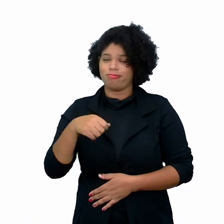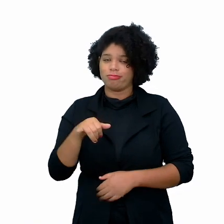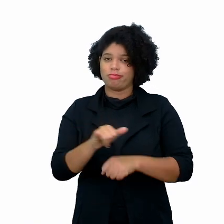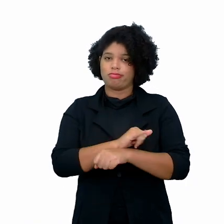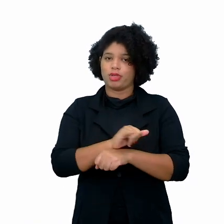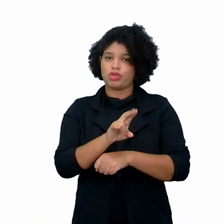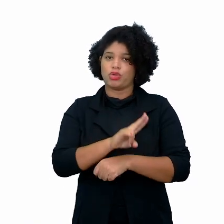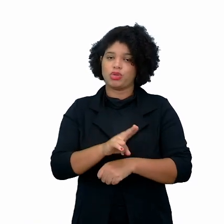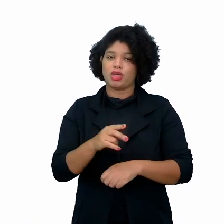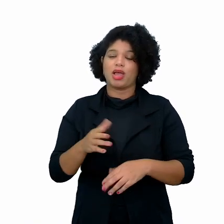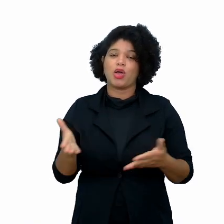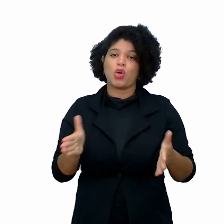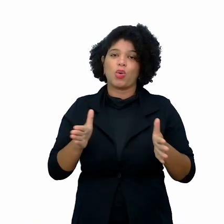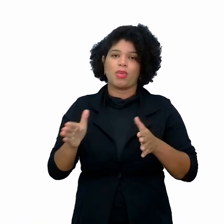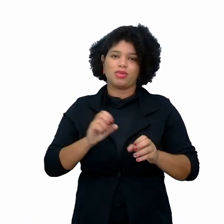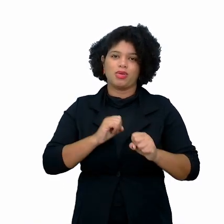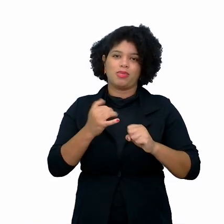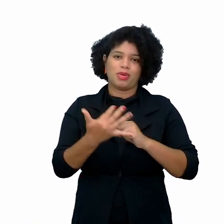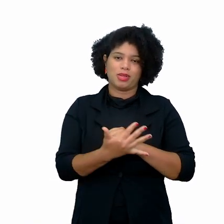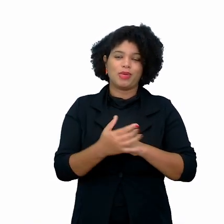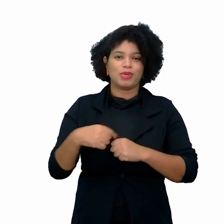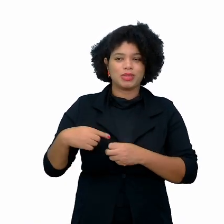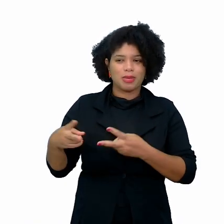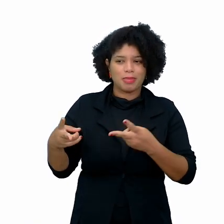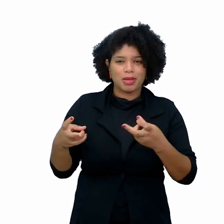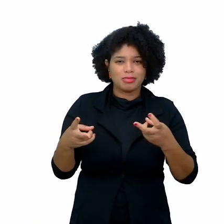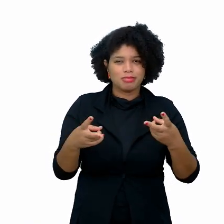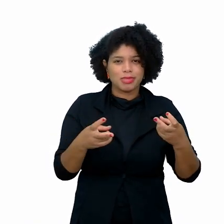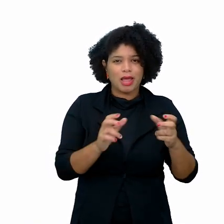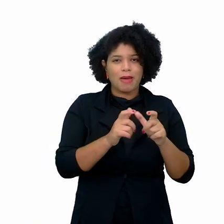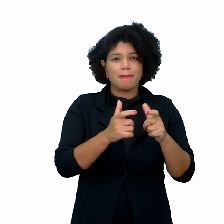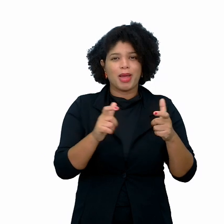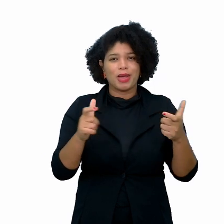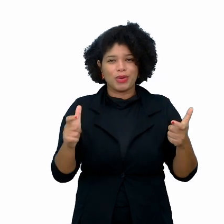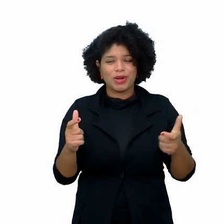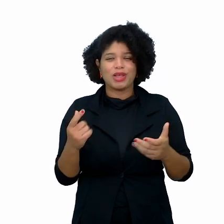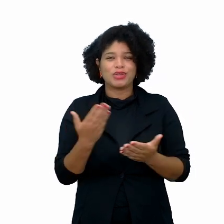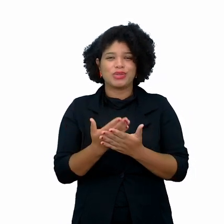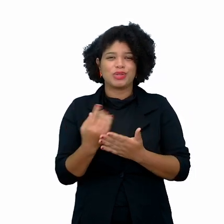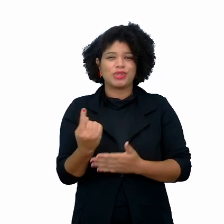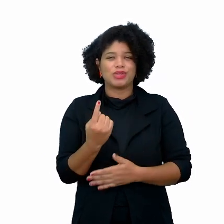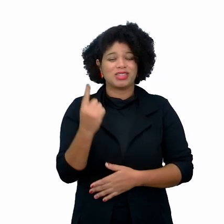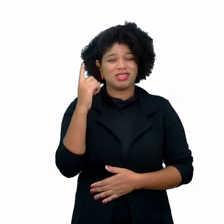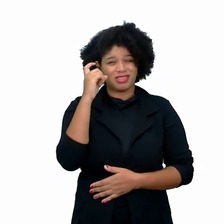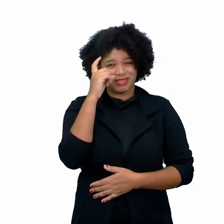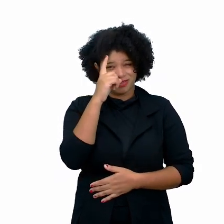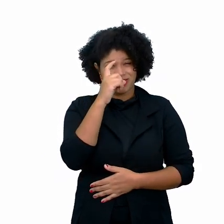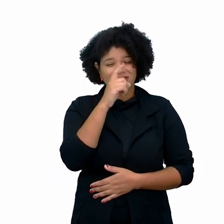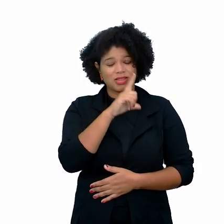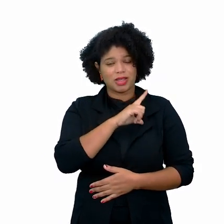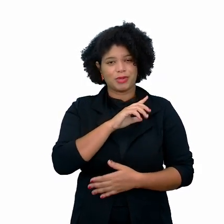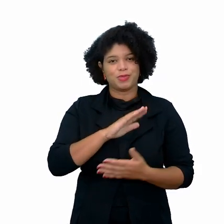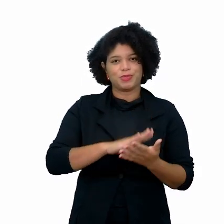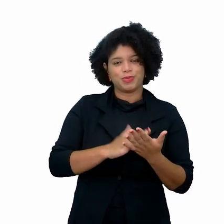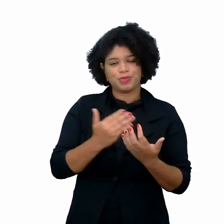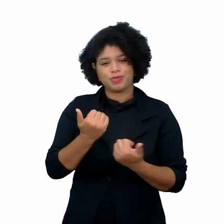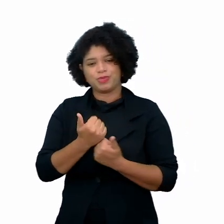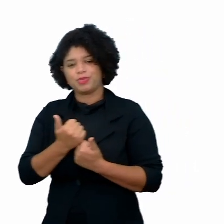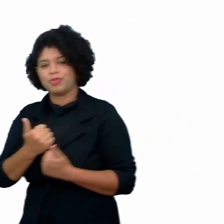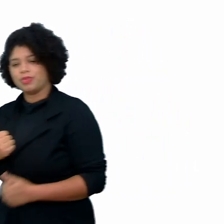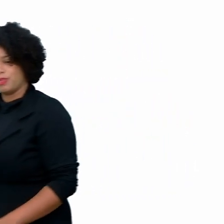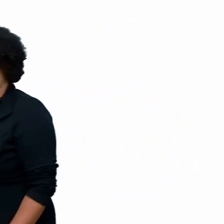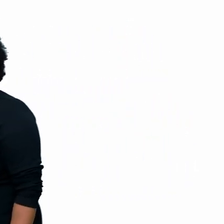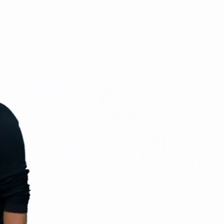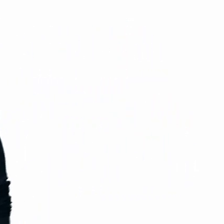que no auge da pandemia podemos perceber ser uma grande dificuldade dos nossos estudantes. Então,